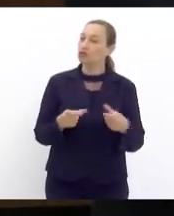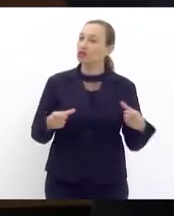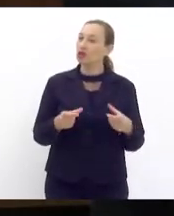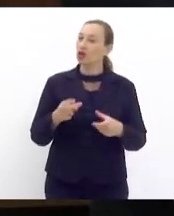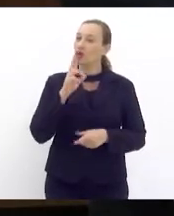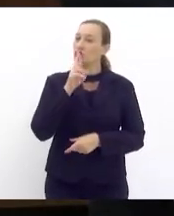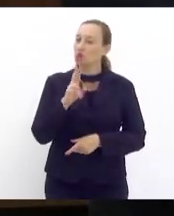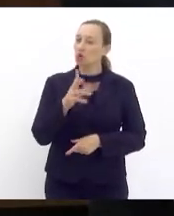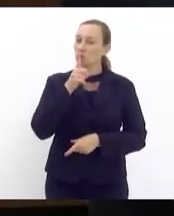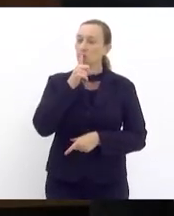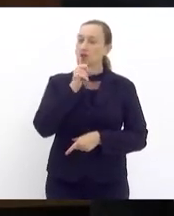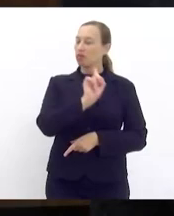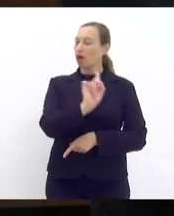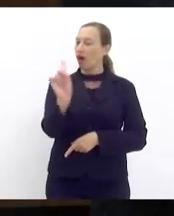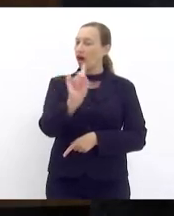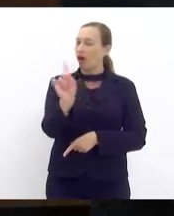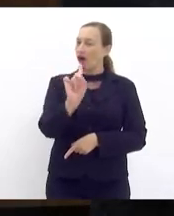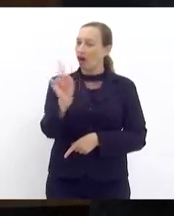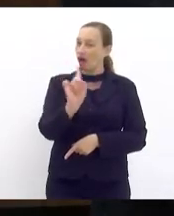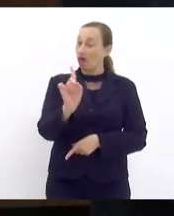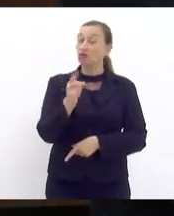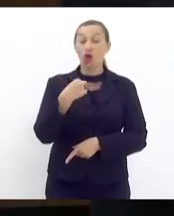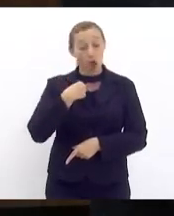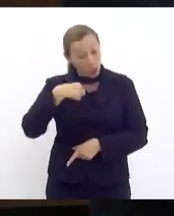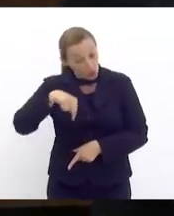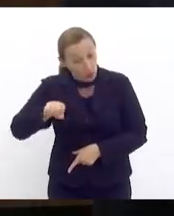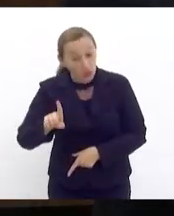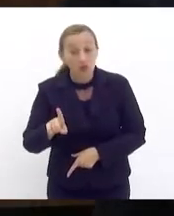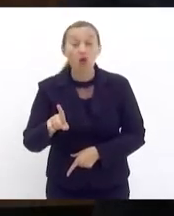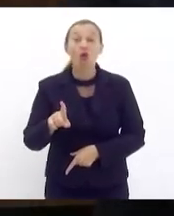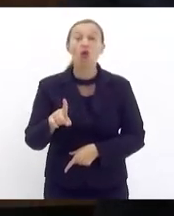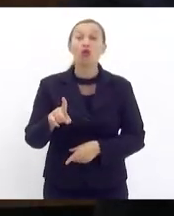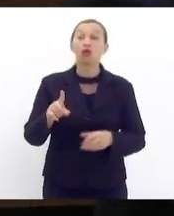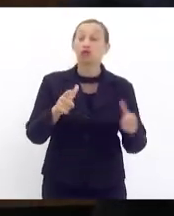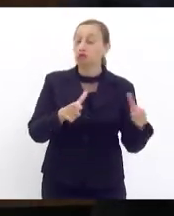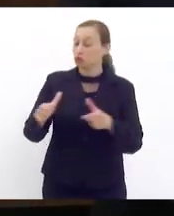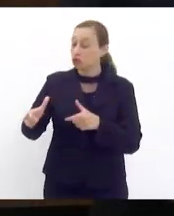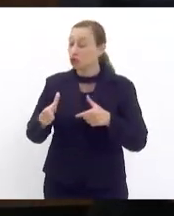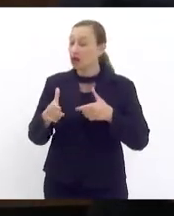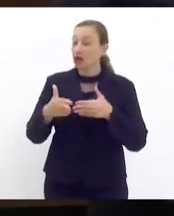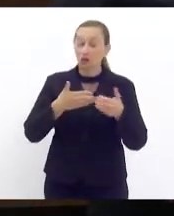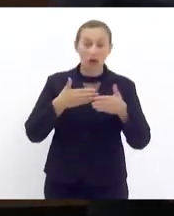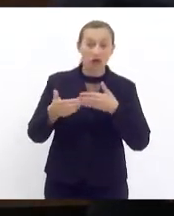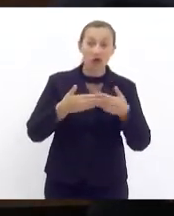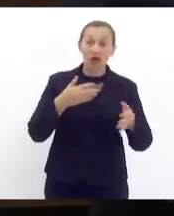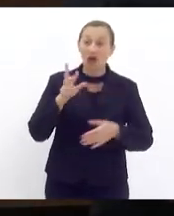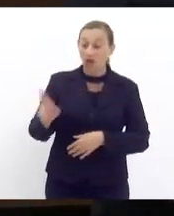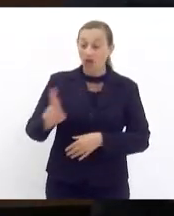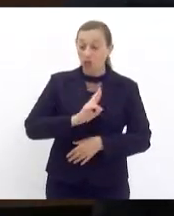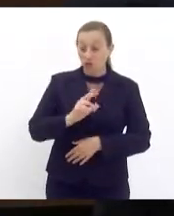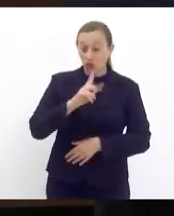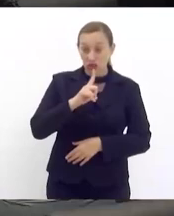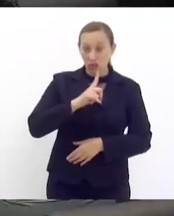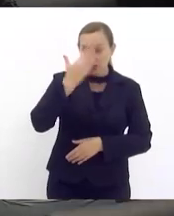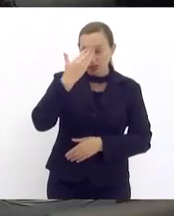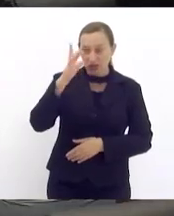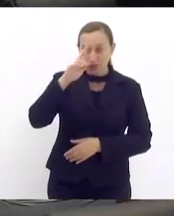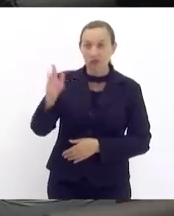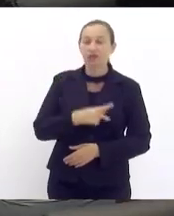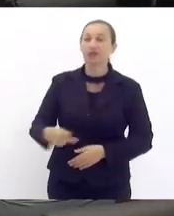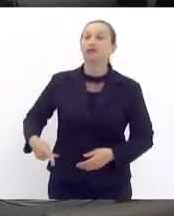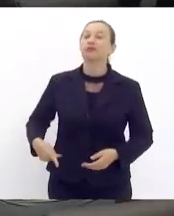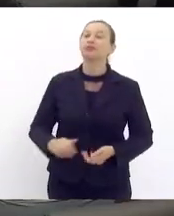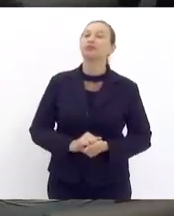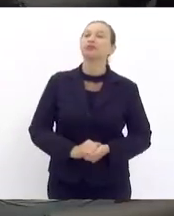calada Presidente não pode ficar o eu vou em todas as distâncias buscar essas respostas Muito obrigado presidente